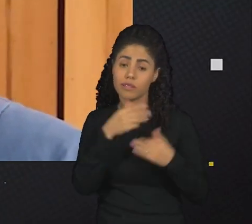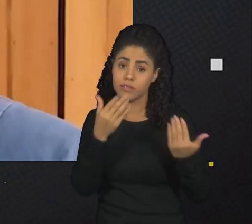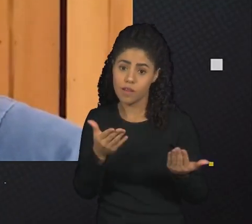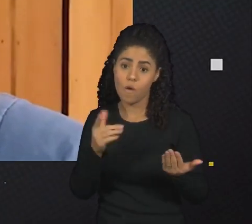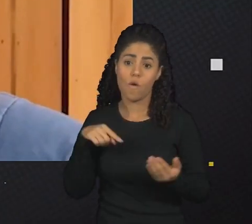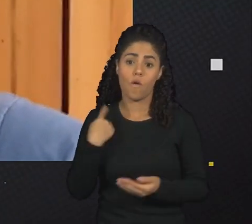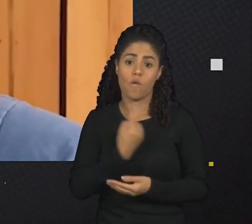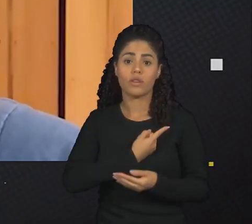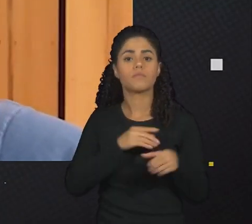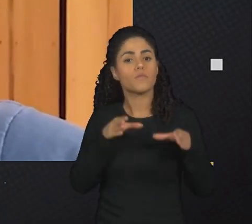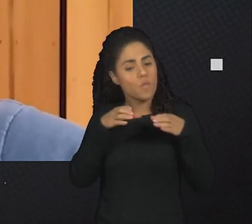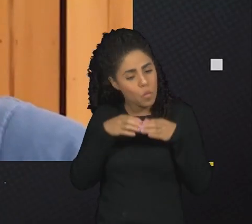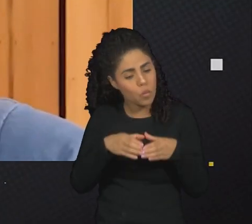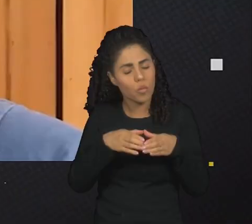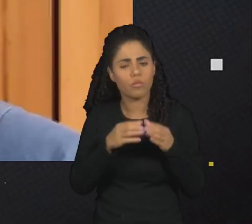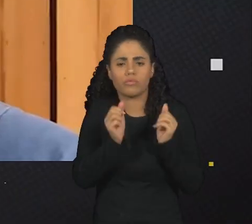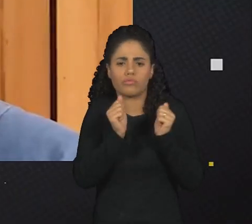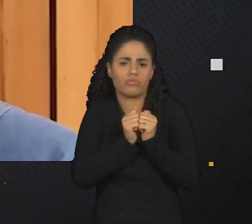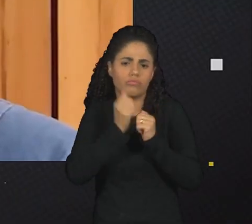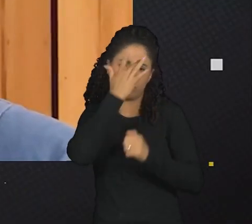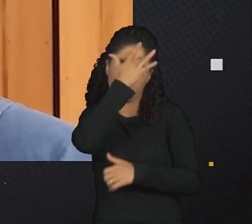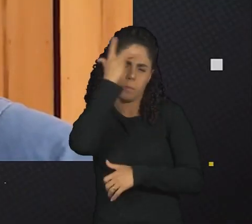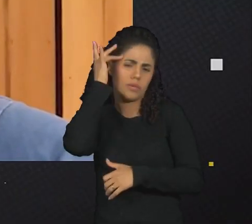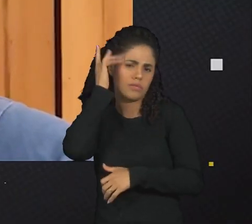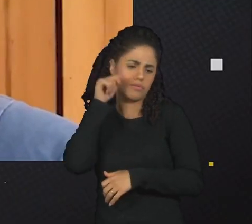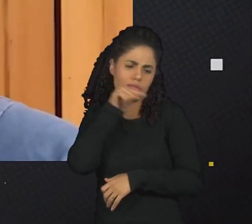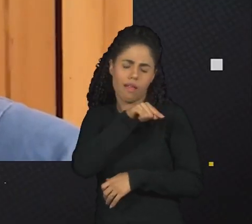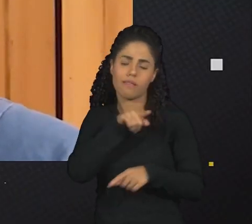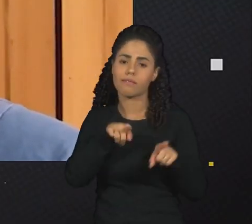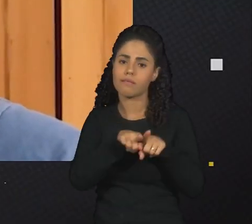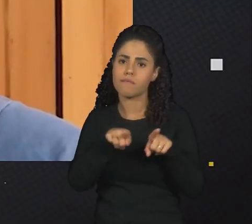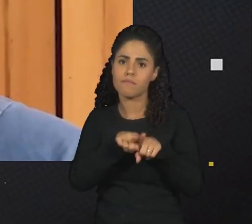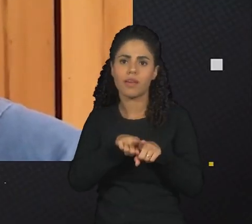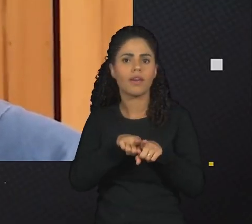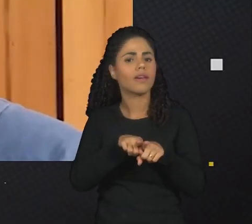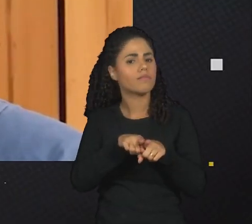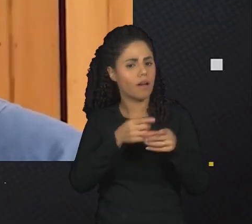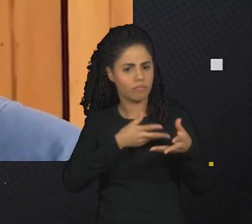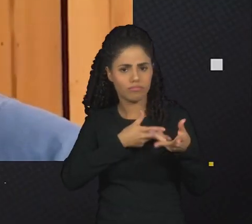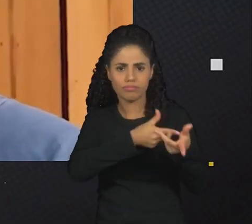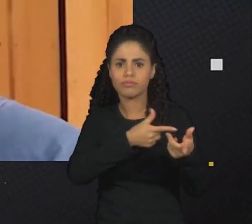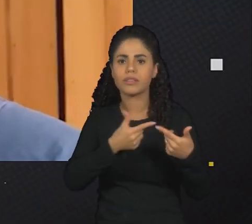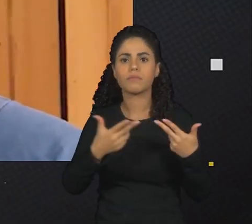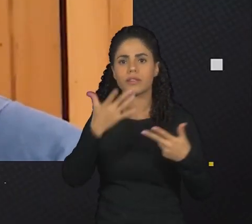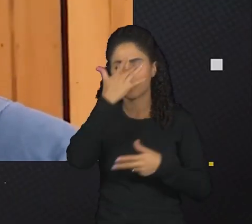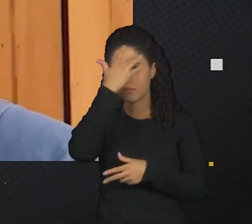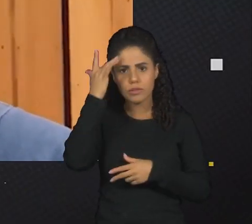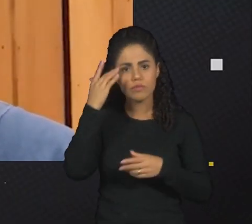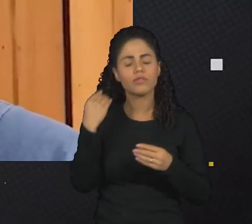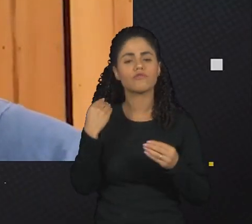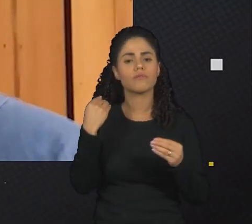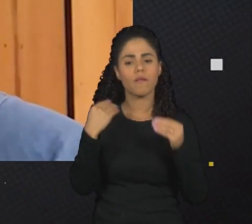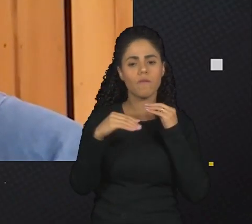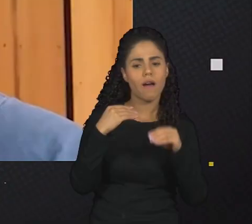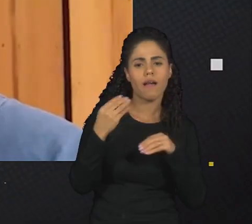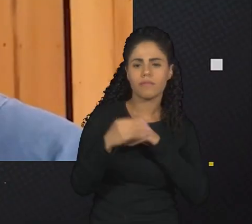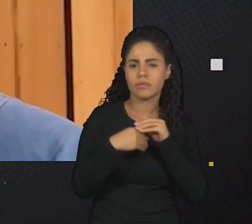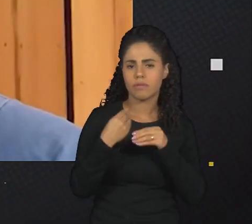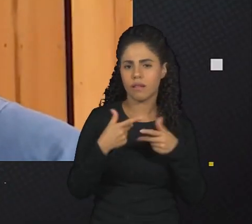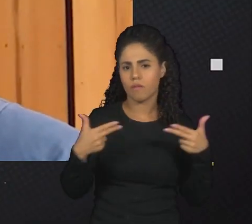com o elenco também misturado, com o pessoal do Nós do Morro e o pessoal de Malhação. Ele sempre teve uma